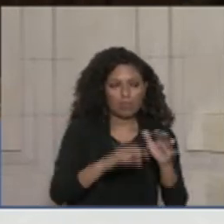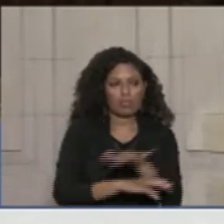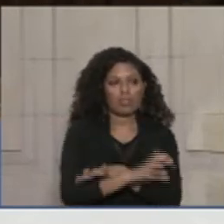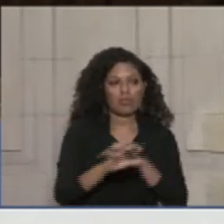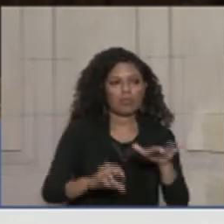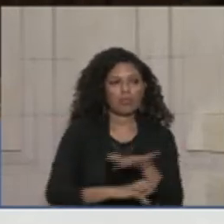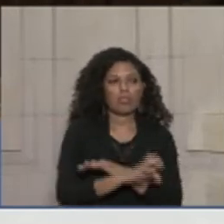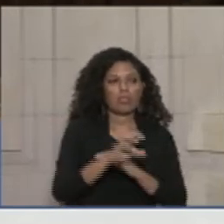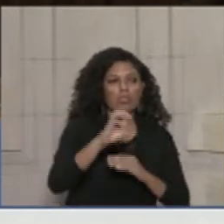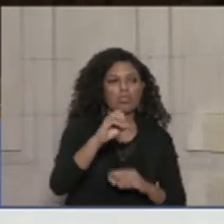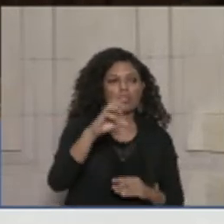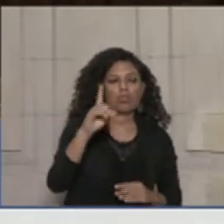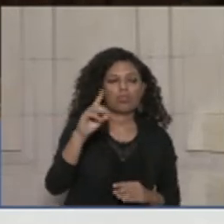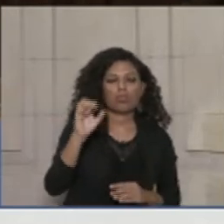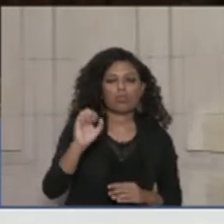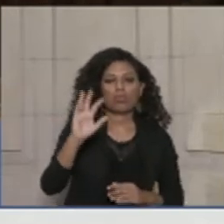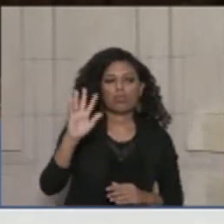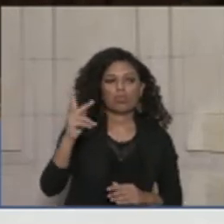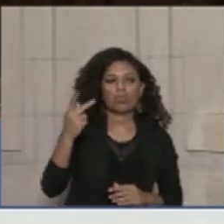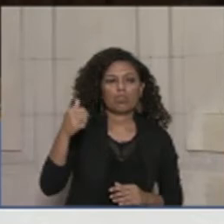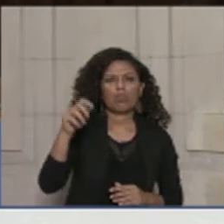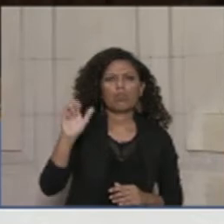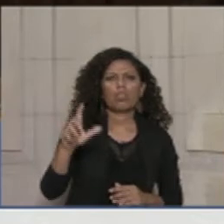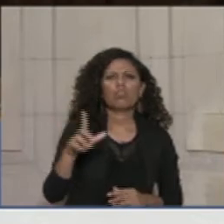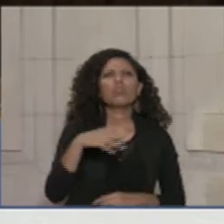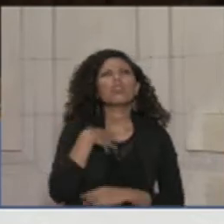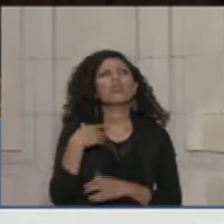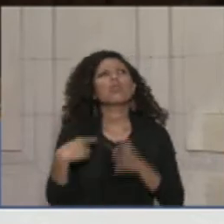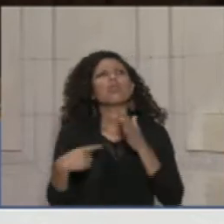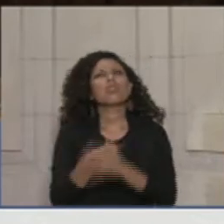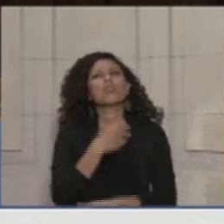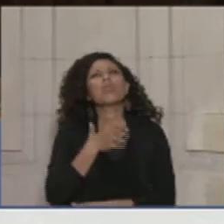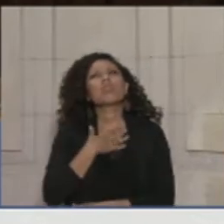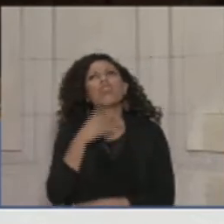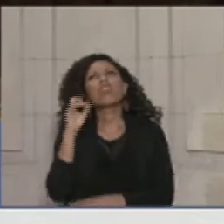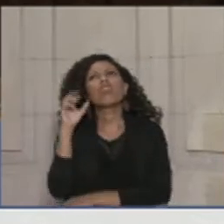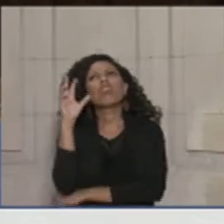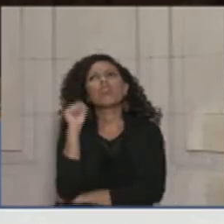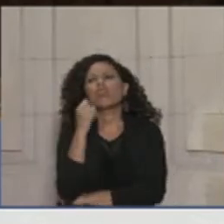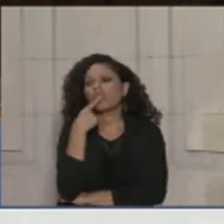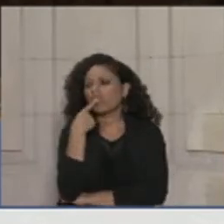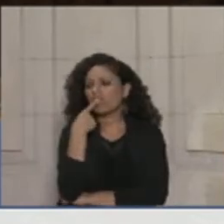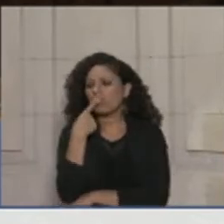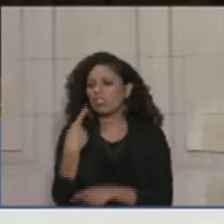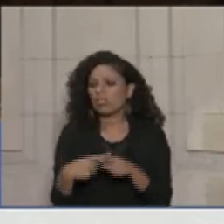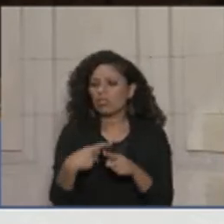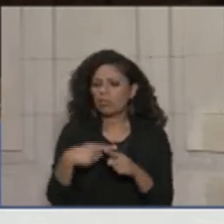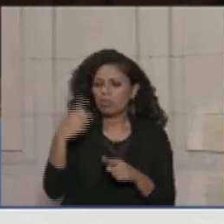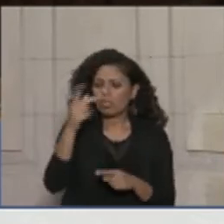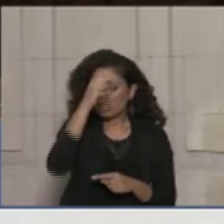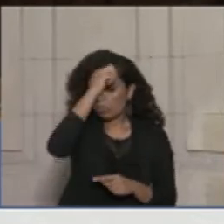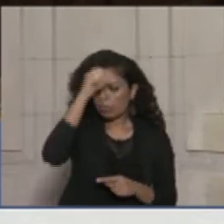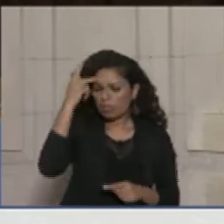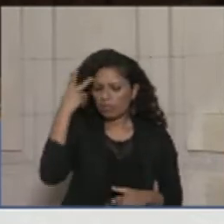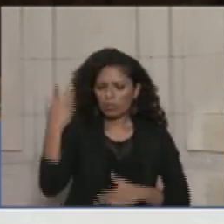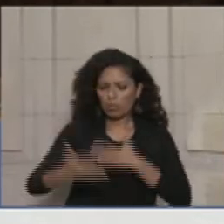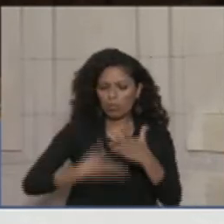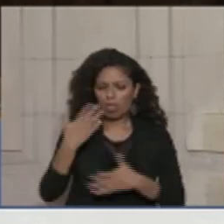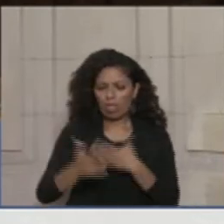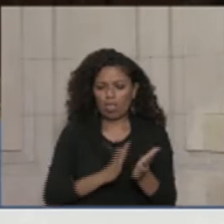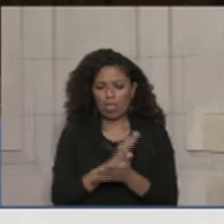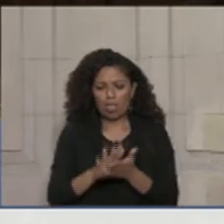BRK. Eu ficava me perguntando, meu Deus, por que o prefeito, que não toma conta da